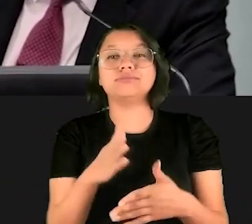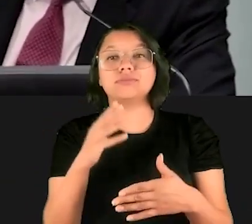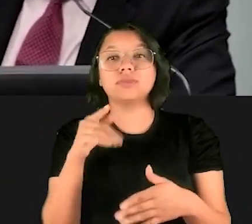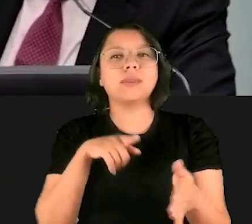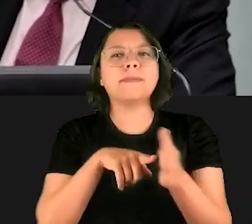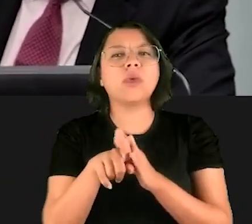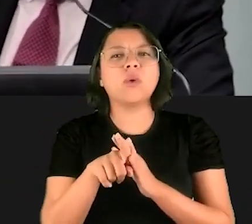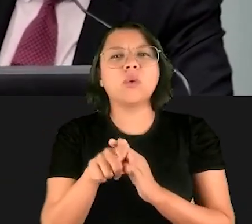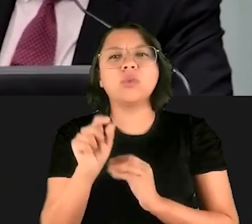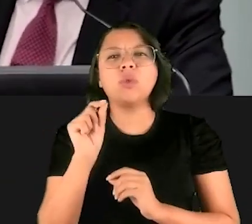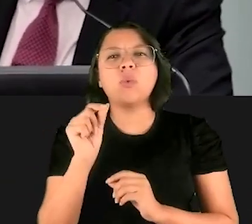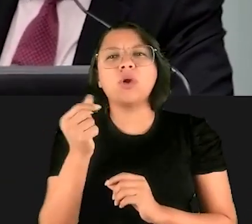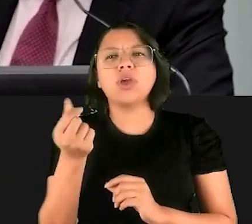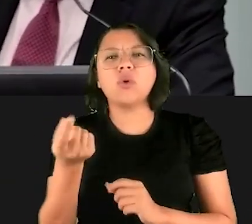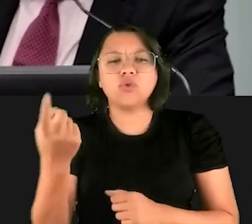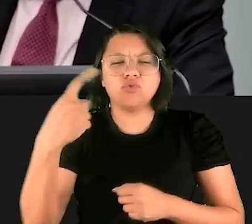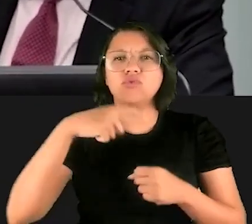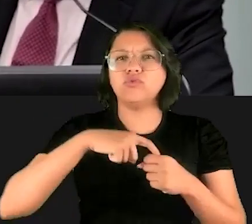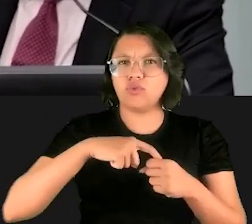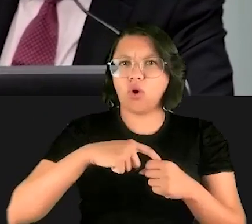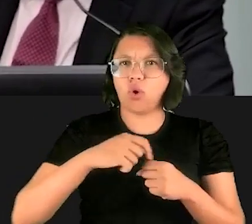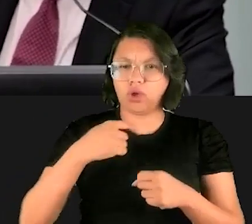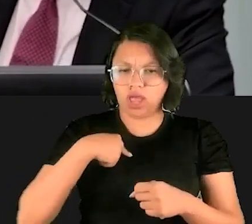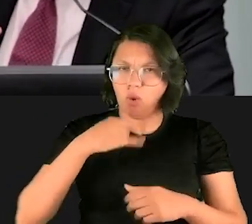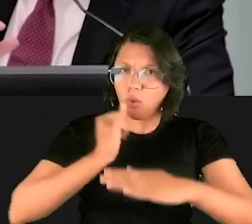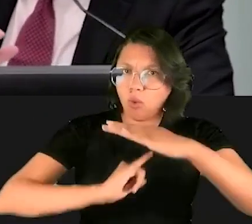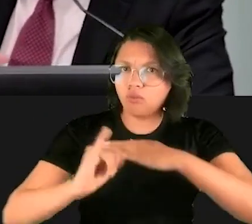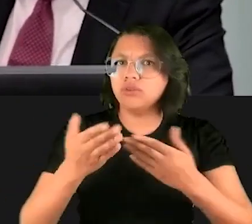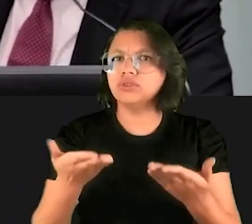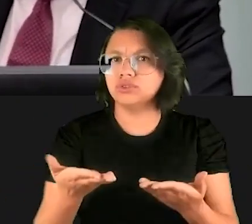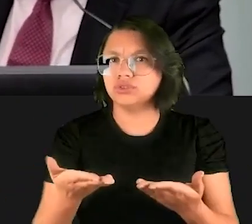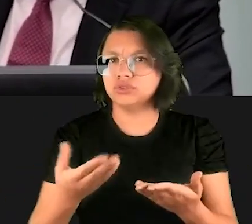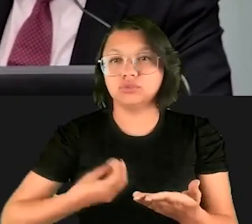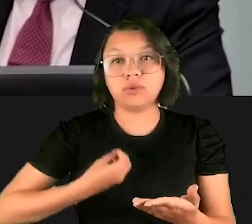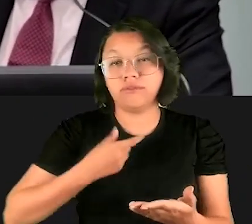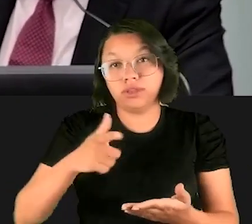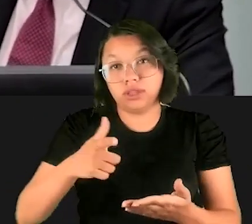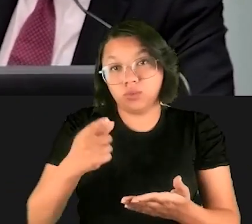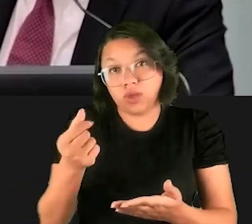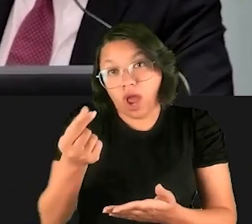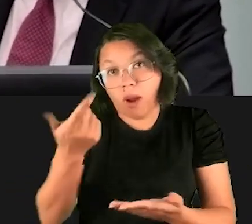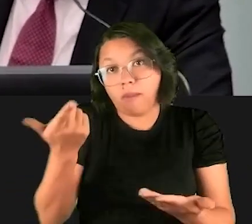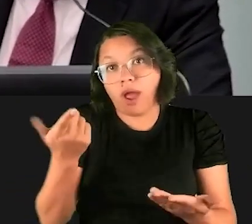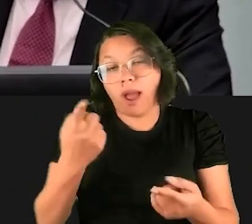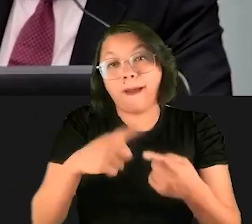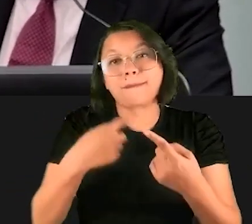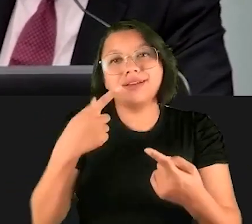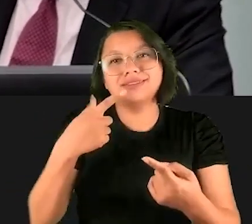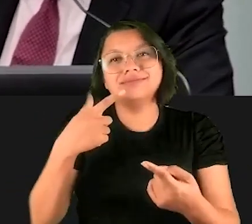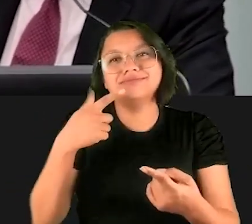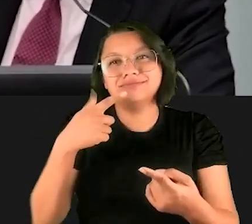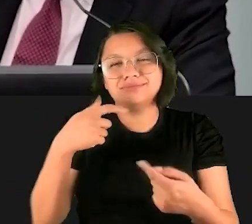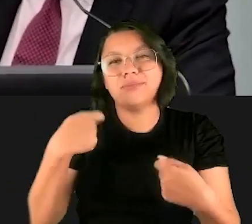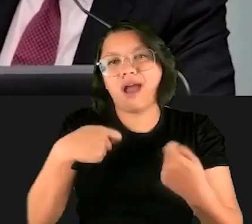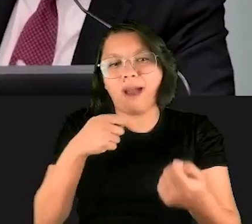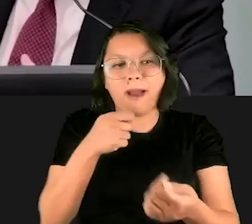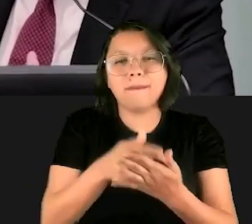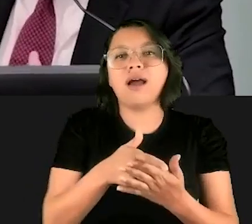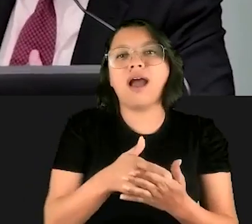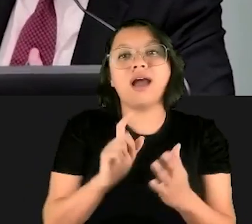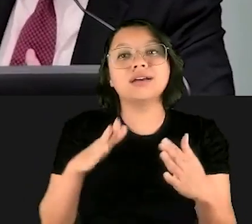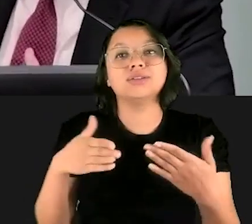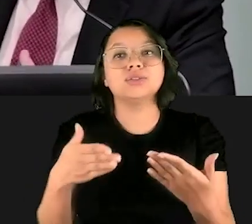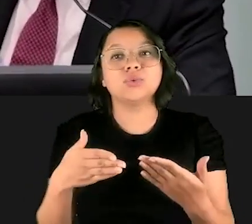tenho por esse investimento? Você está pedindo um grande investimento. Uma vida não tem preço, mas há um custo. Então, qual